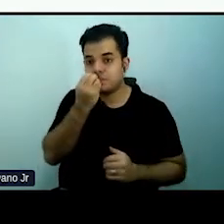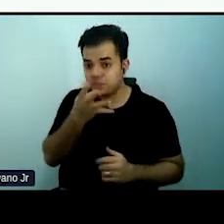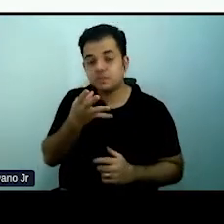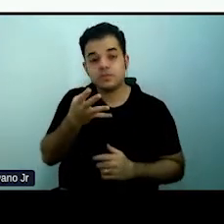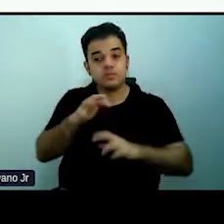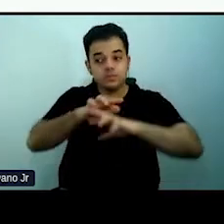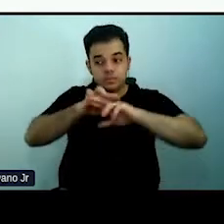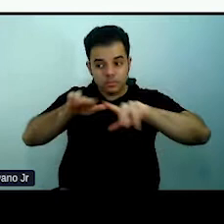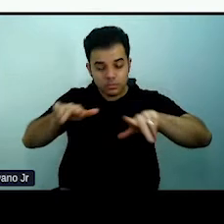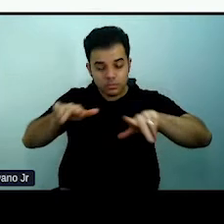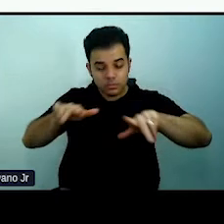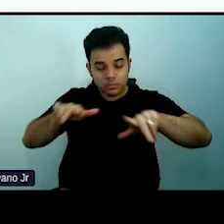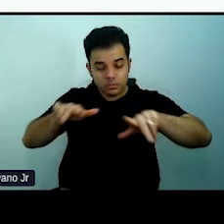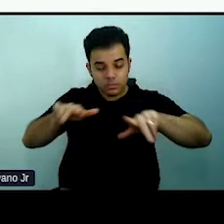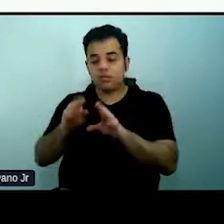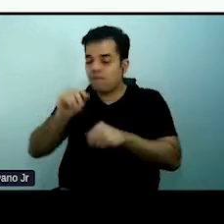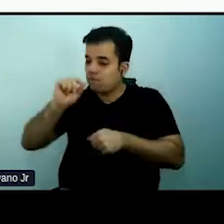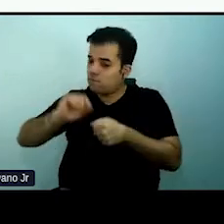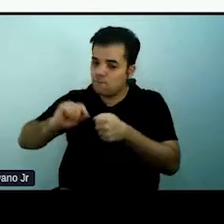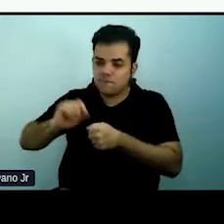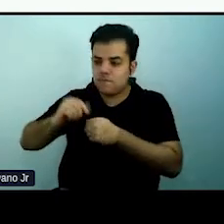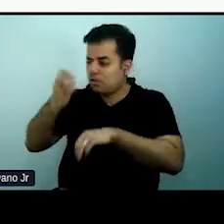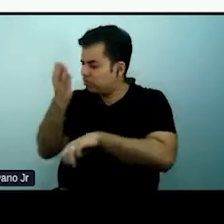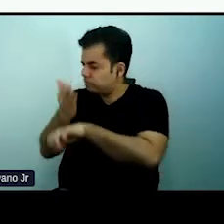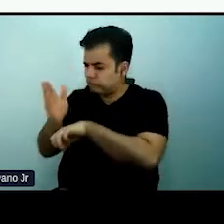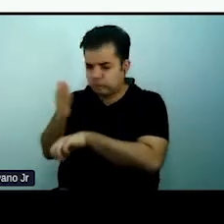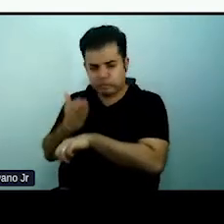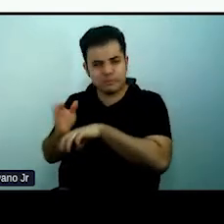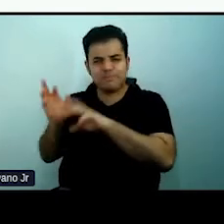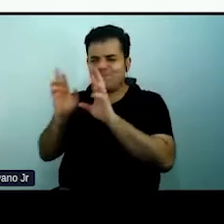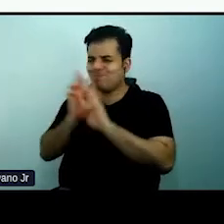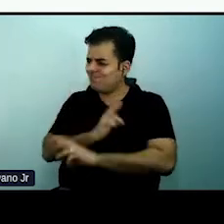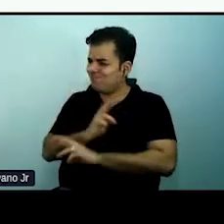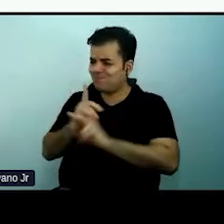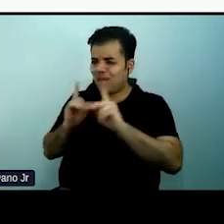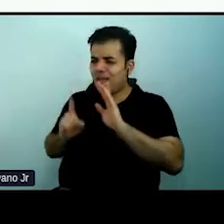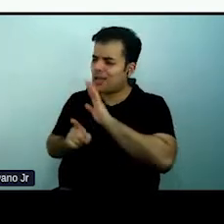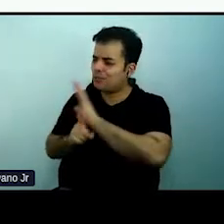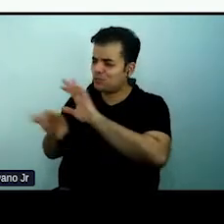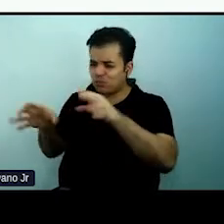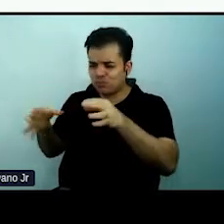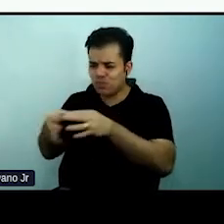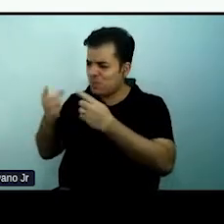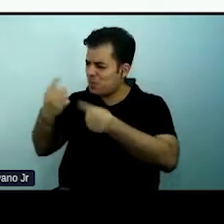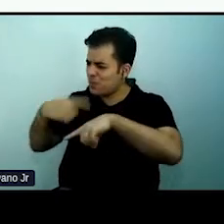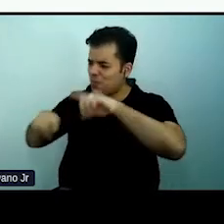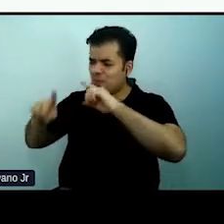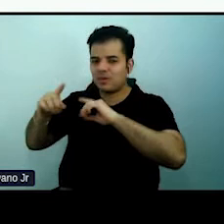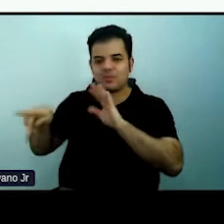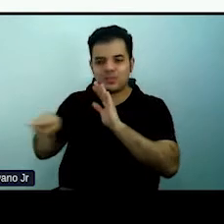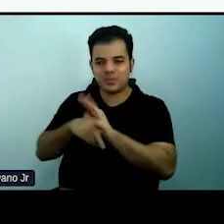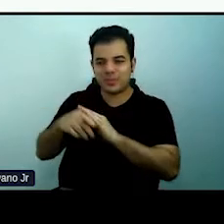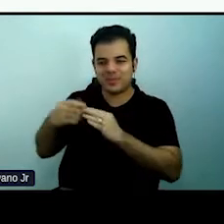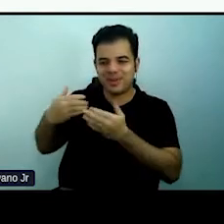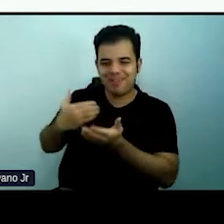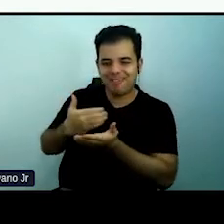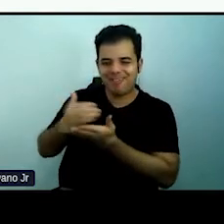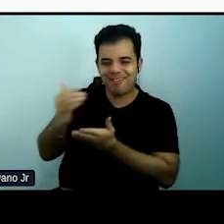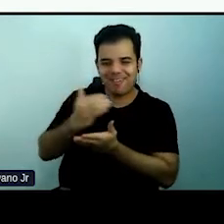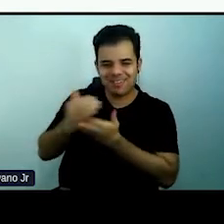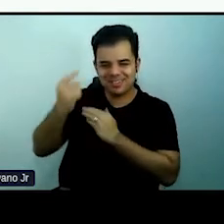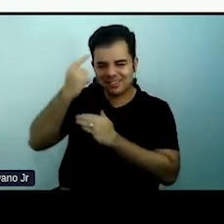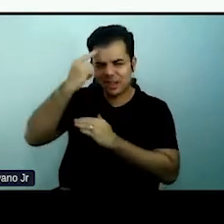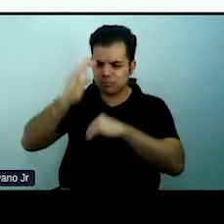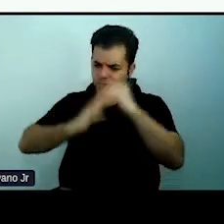fizeram, que isso foi total, ajudou muito nos primeiros dias, porque essas boas